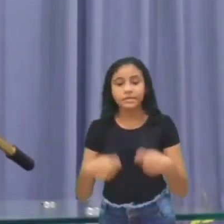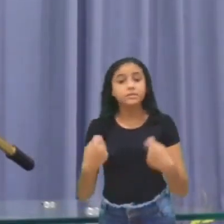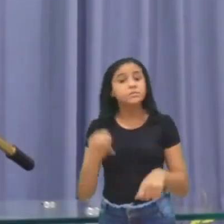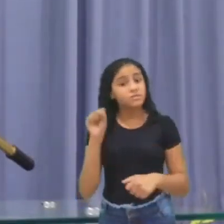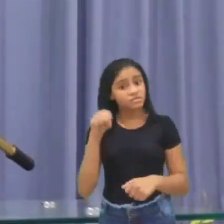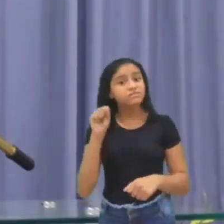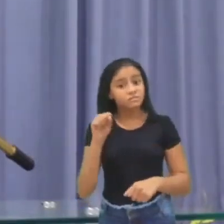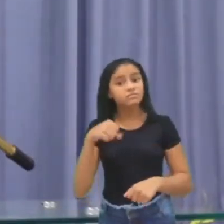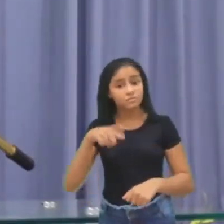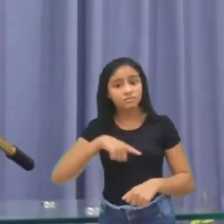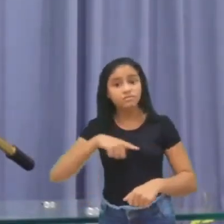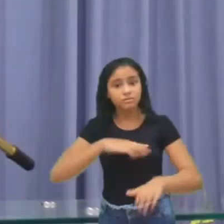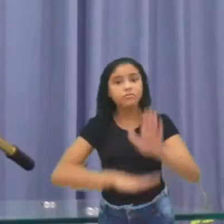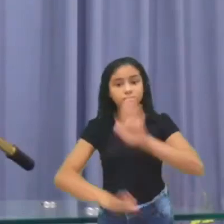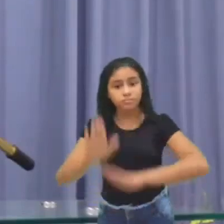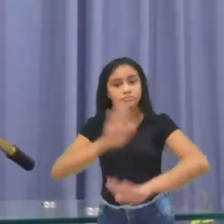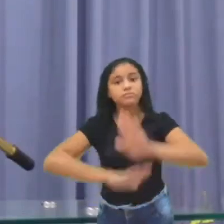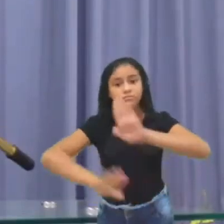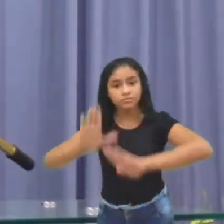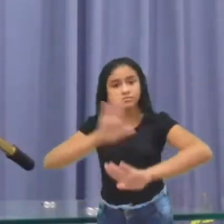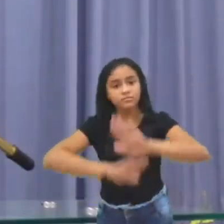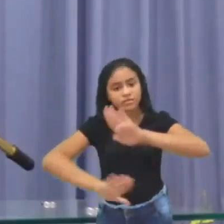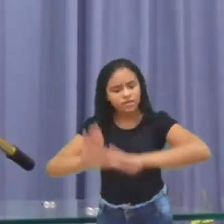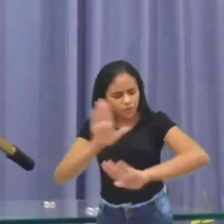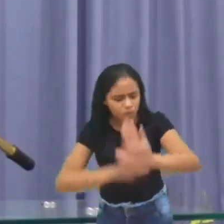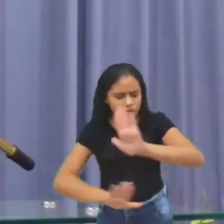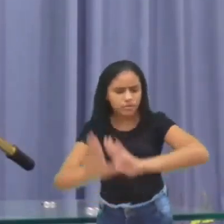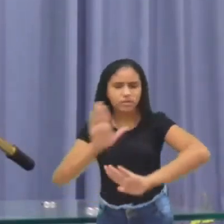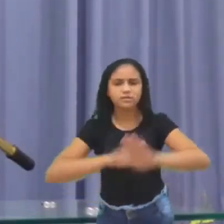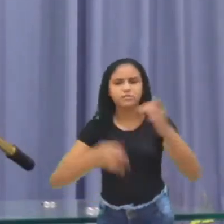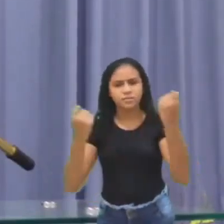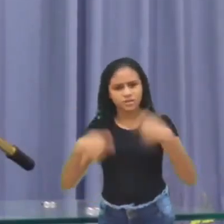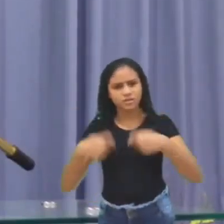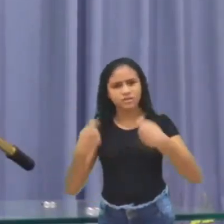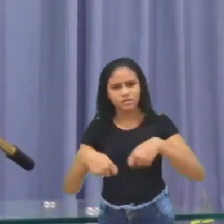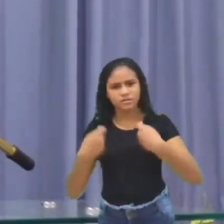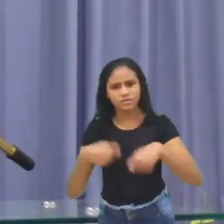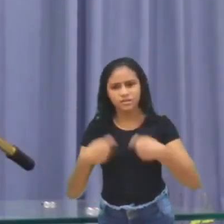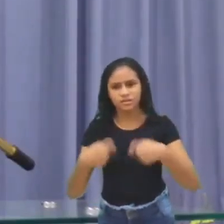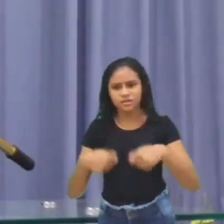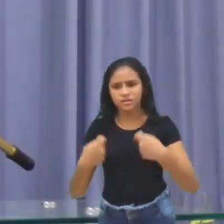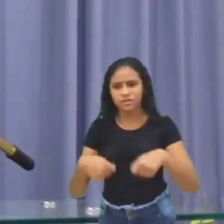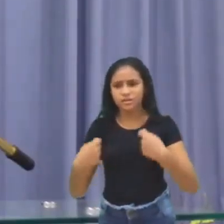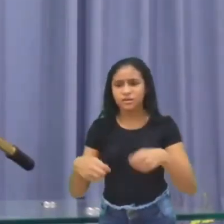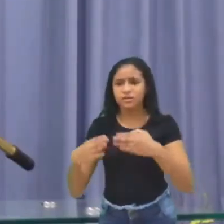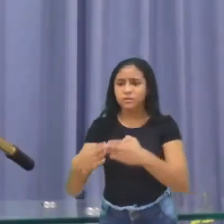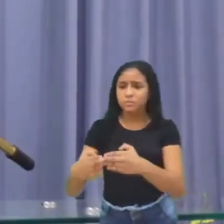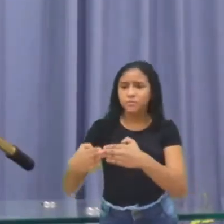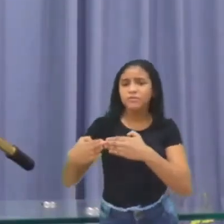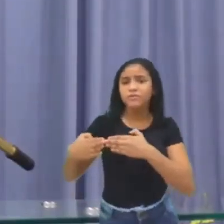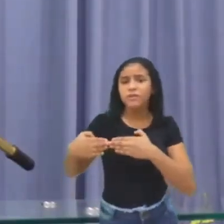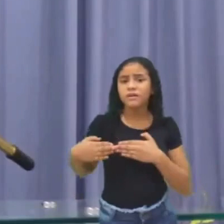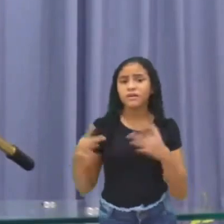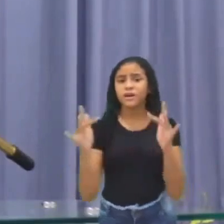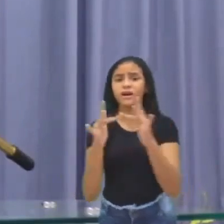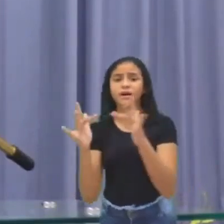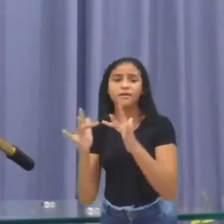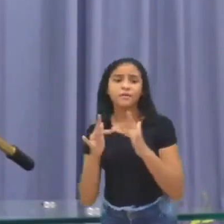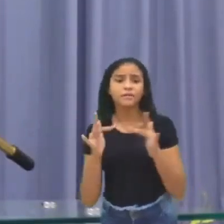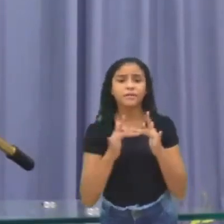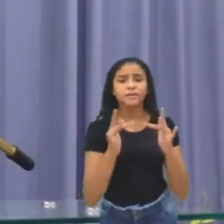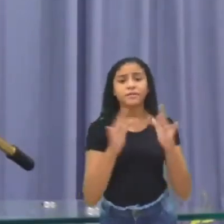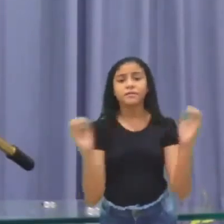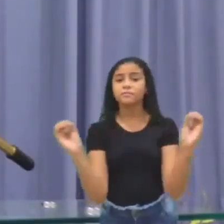cuidado, nós precisamos sim nos resguardar, é preciso ficar em quarentena, ficaremos em quarentena, mas